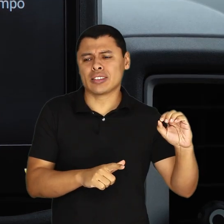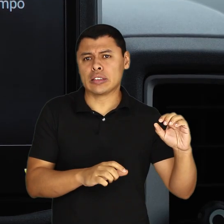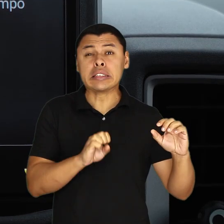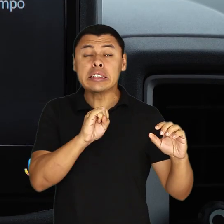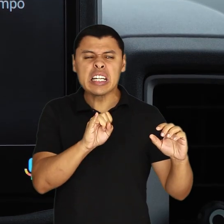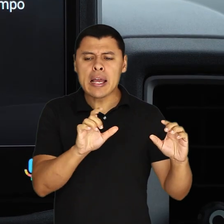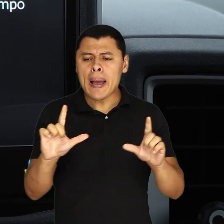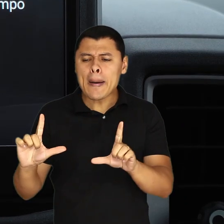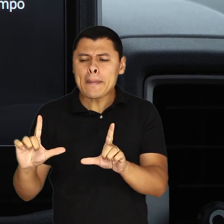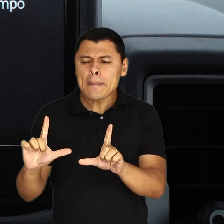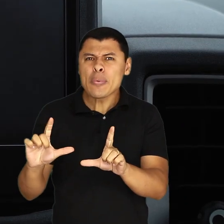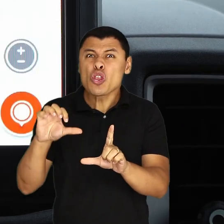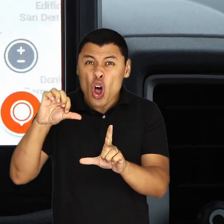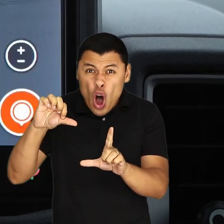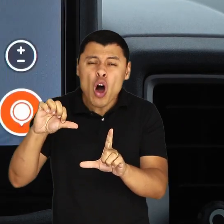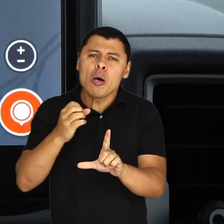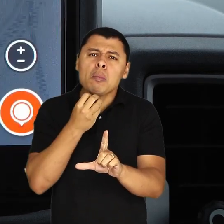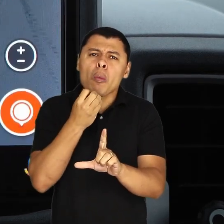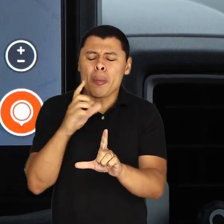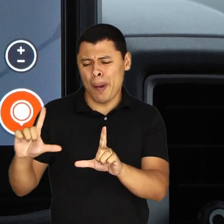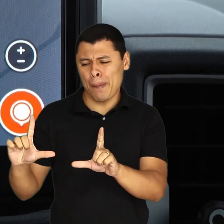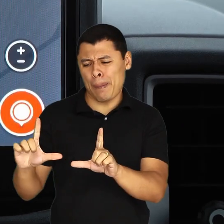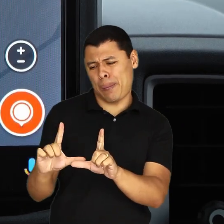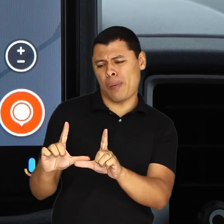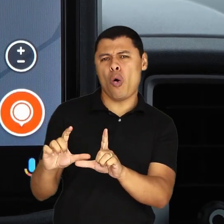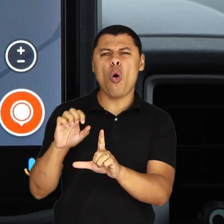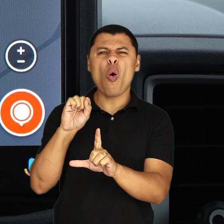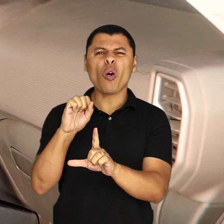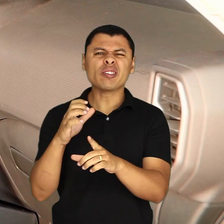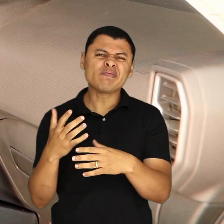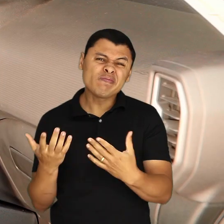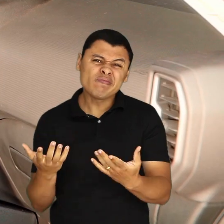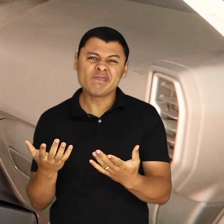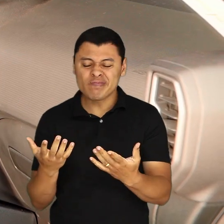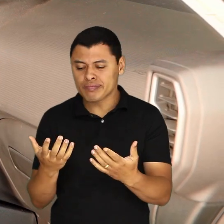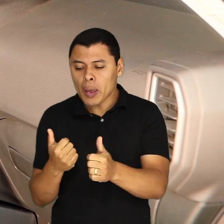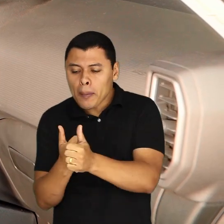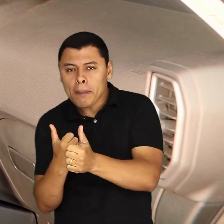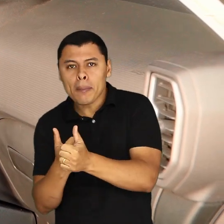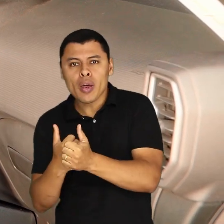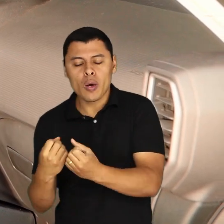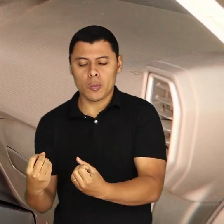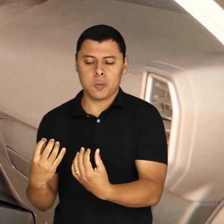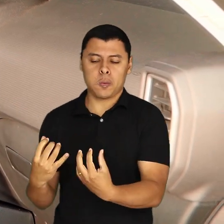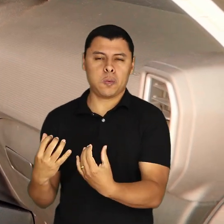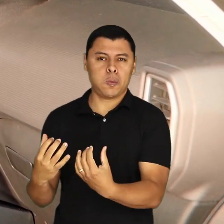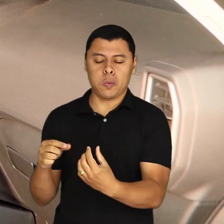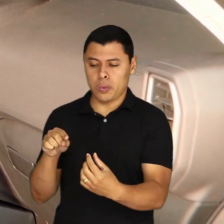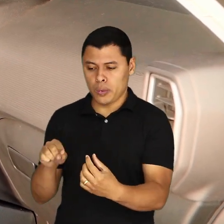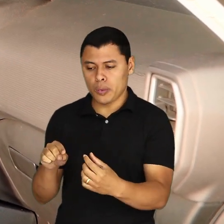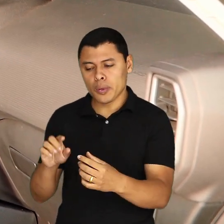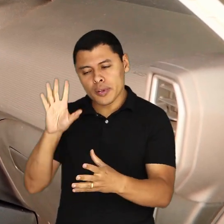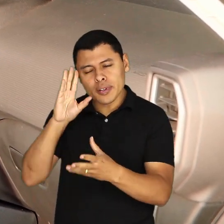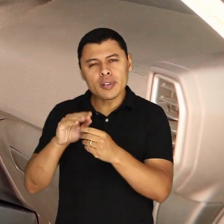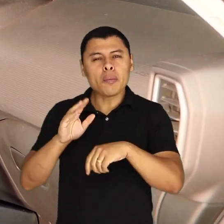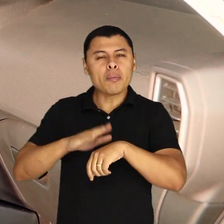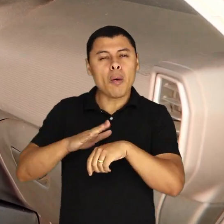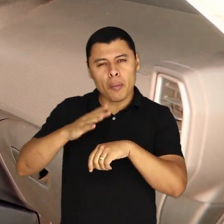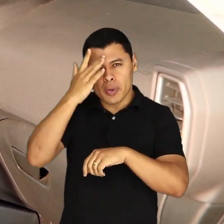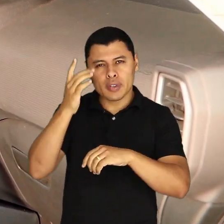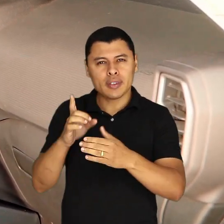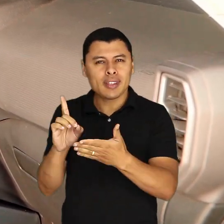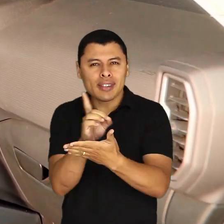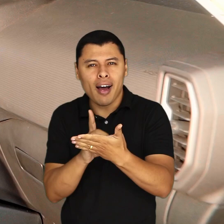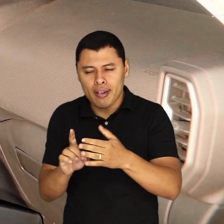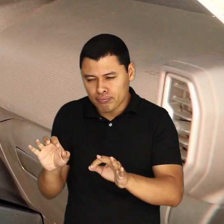polegadas seria um tamanho que resolveria bem, né? Mas ele está encaixado aqui entre as séries de ventilação, então tem até um compromisso de design aqui, né?